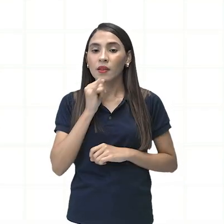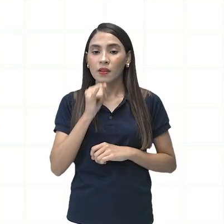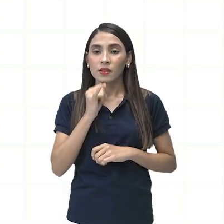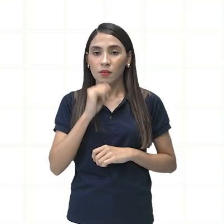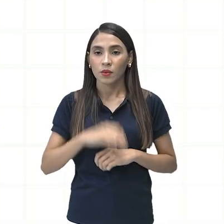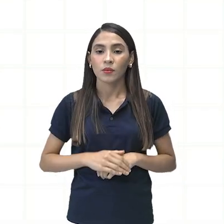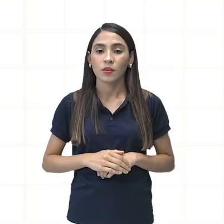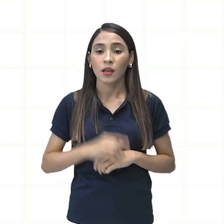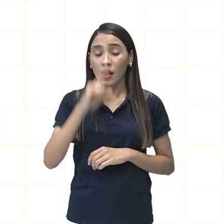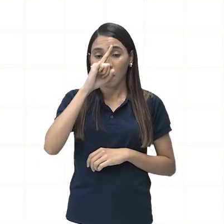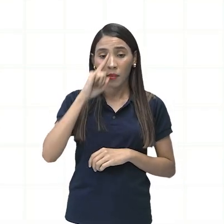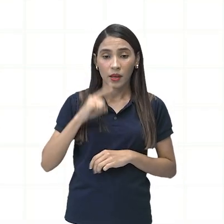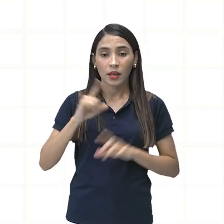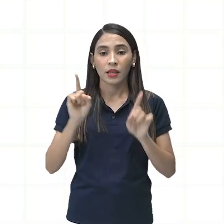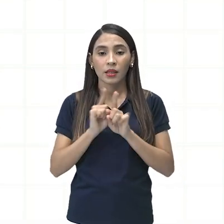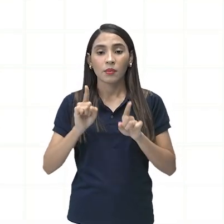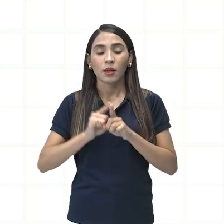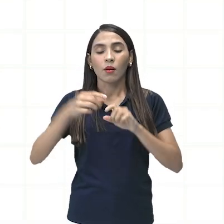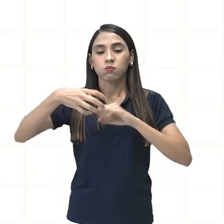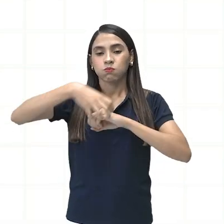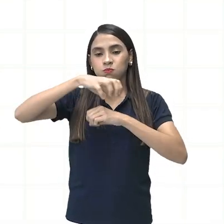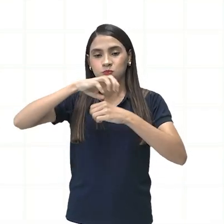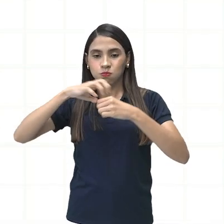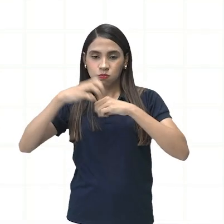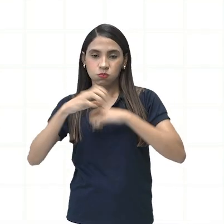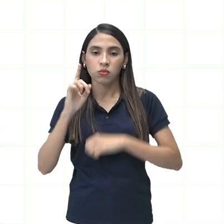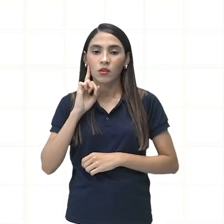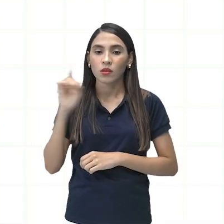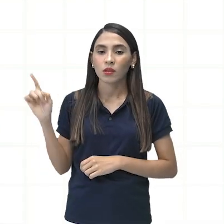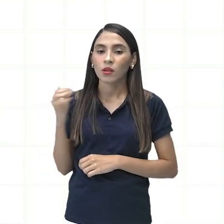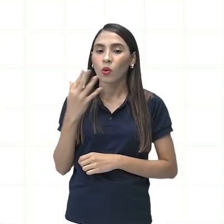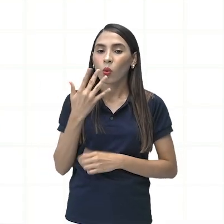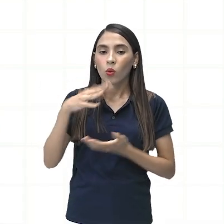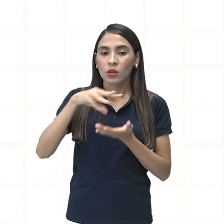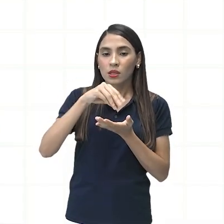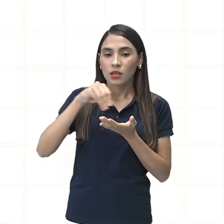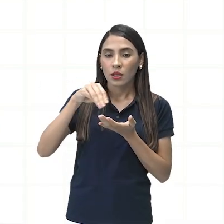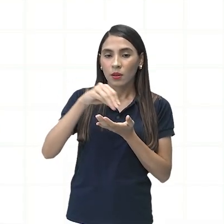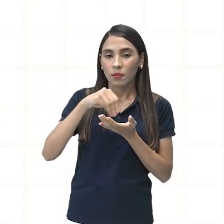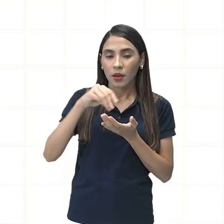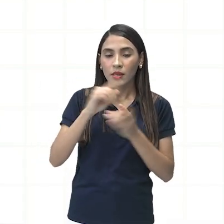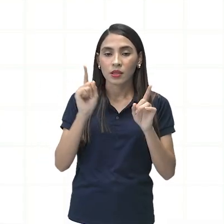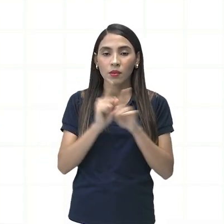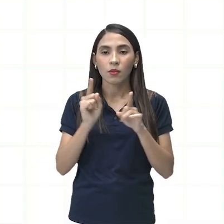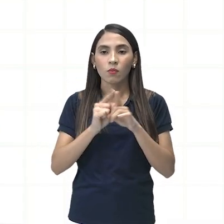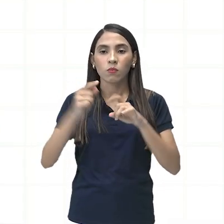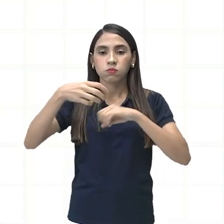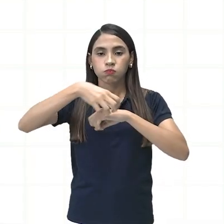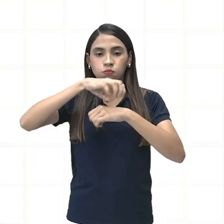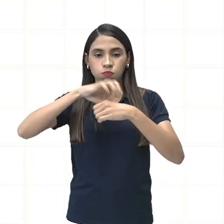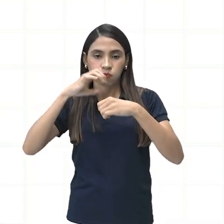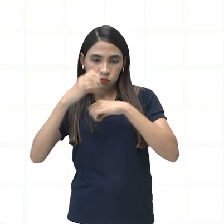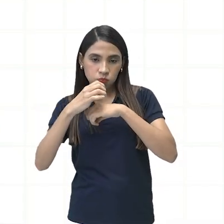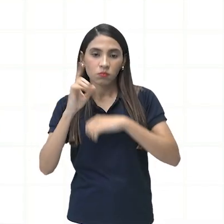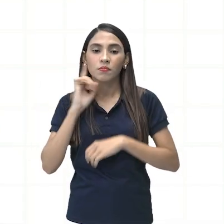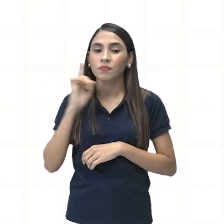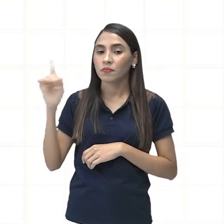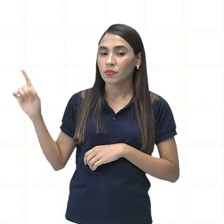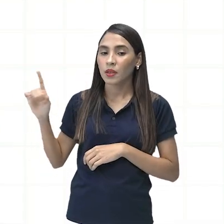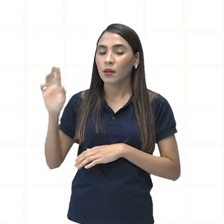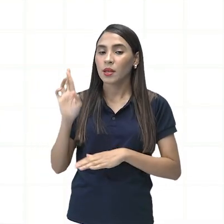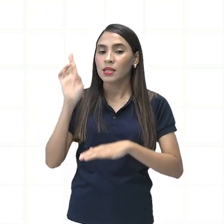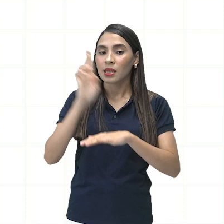vocês, amarela e rugosa. Olha aqui, nossa semente amarela e rugosa, acabando de